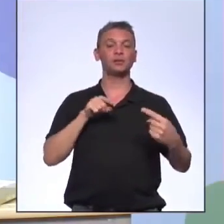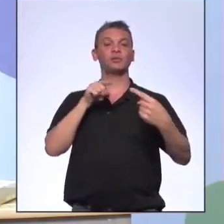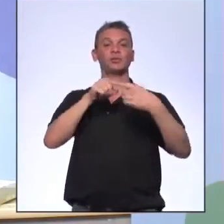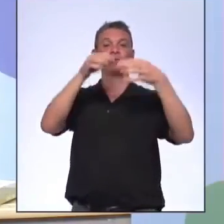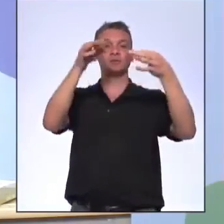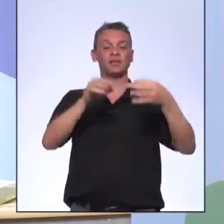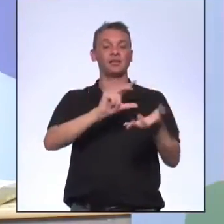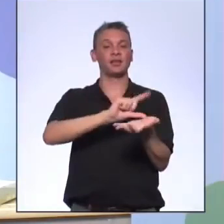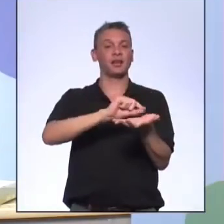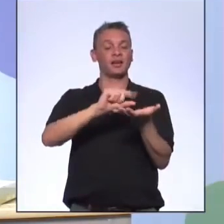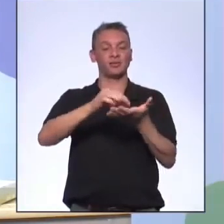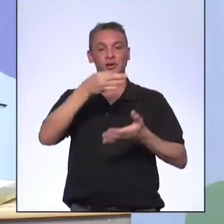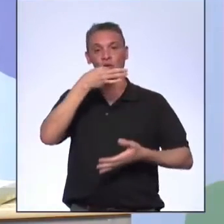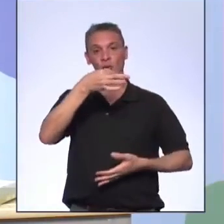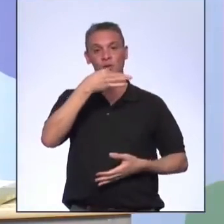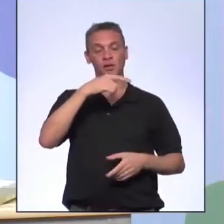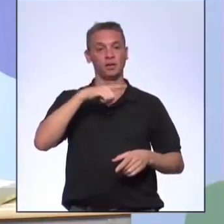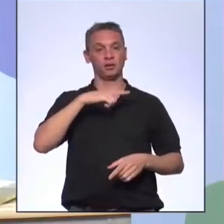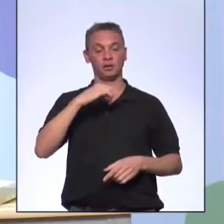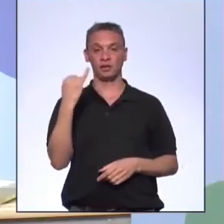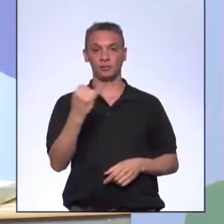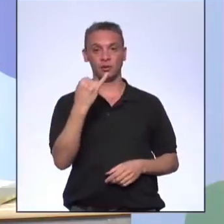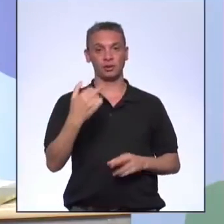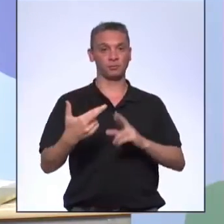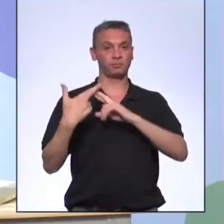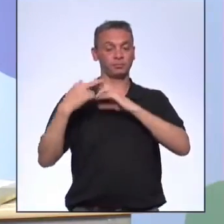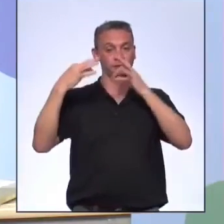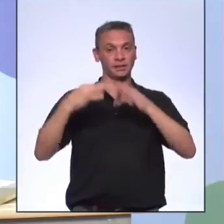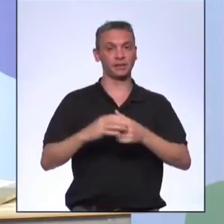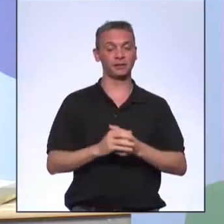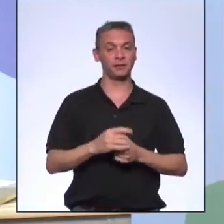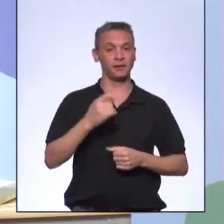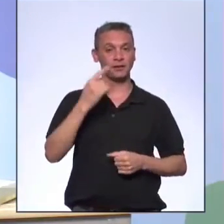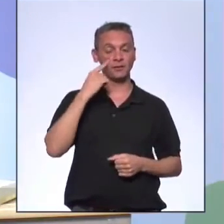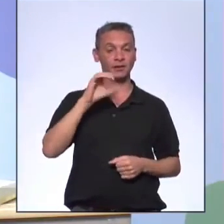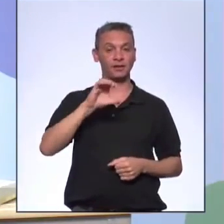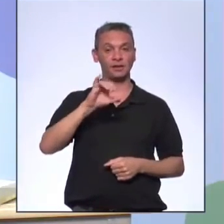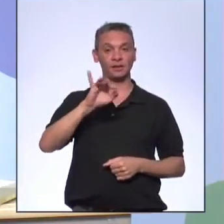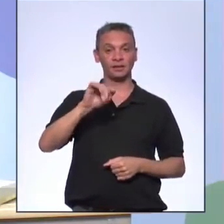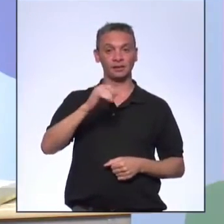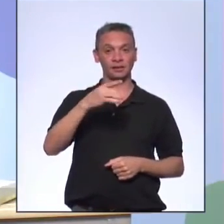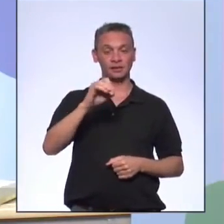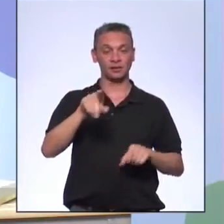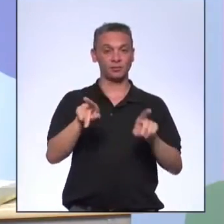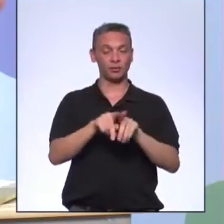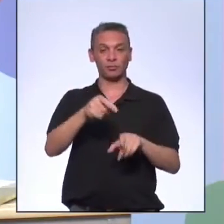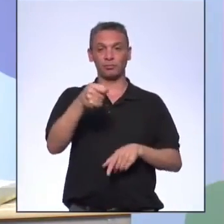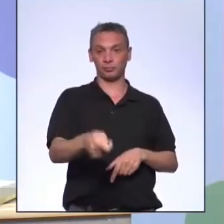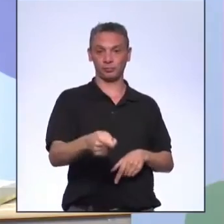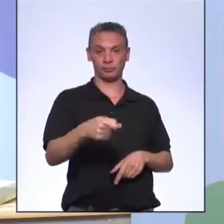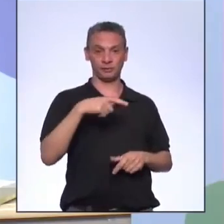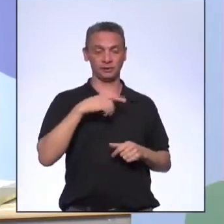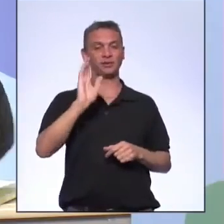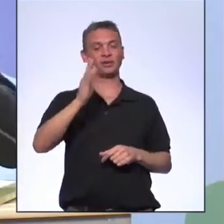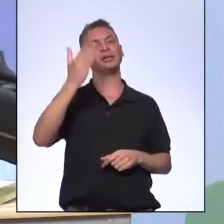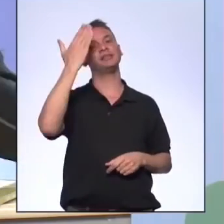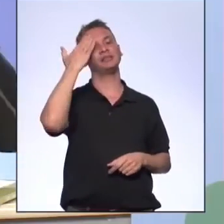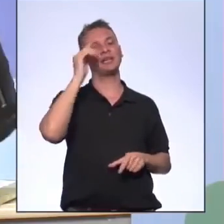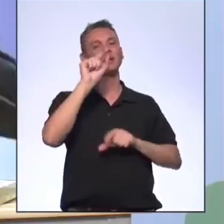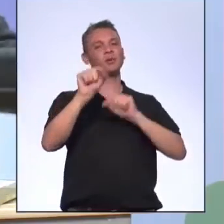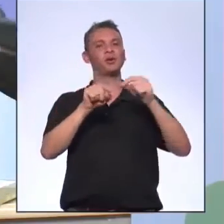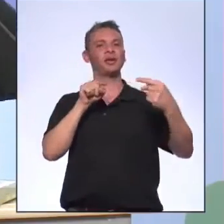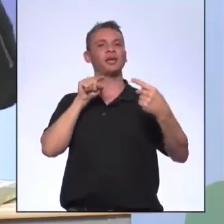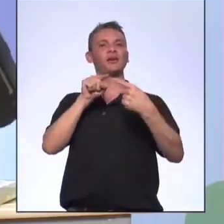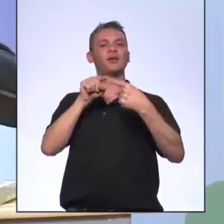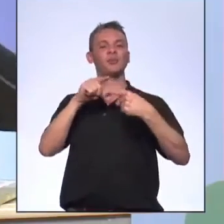objetivo. Então, por isso que a gente tem que citar autoridades no assunto. Vamos lá, a citação por autoridade. Então, vocês já sabem o que é,